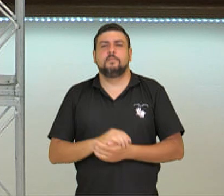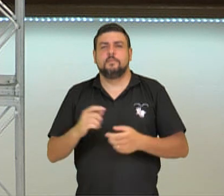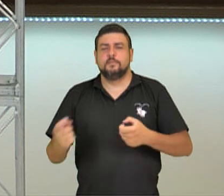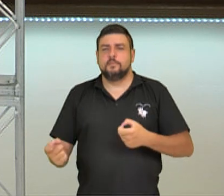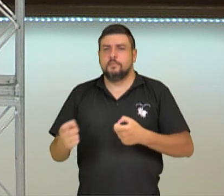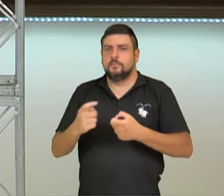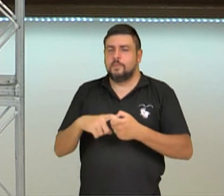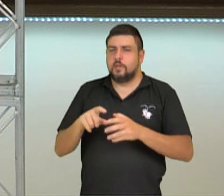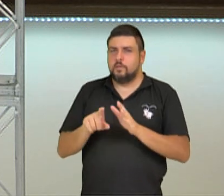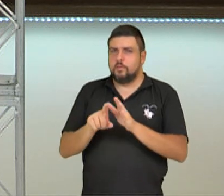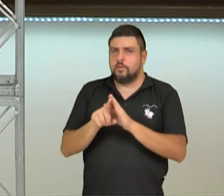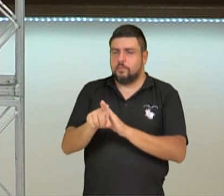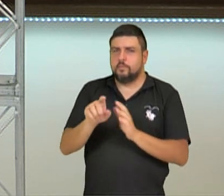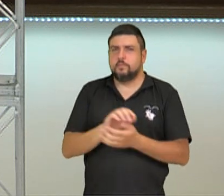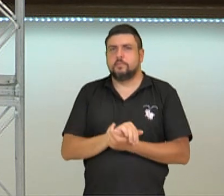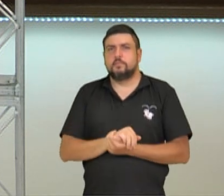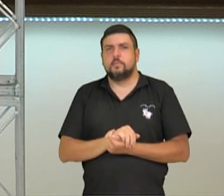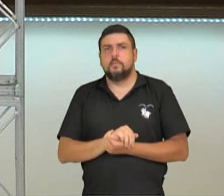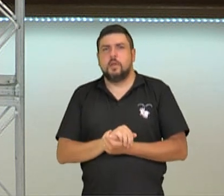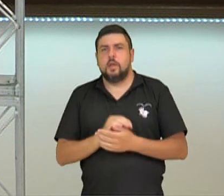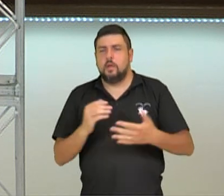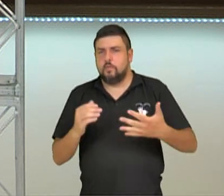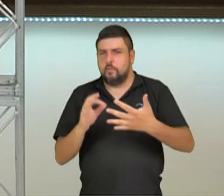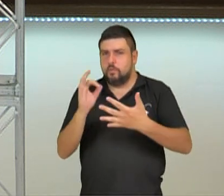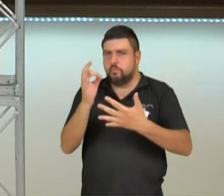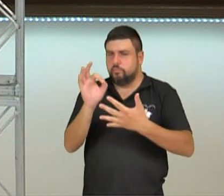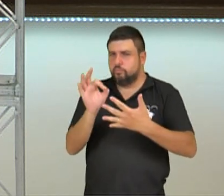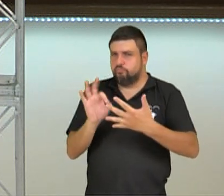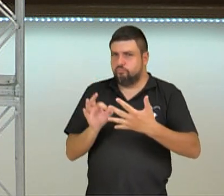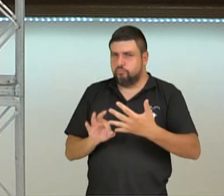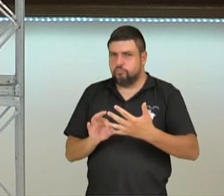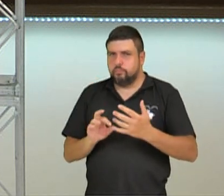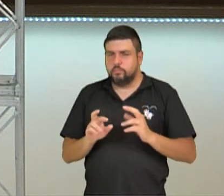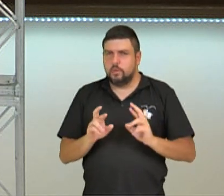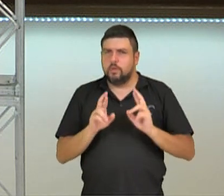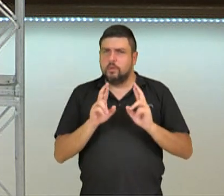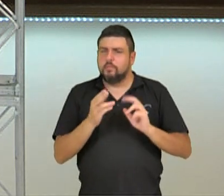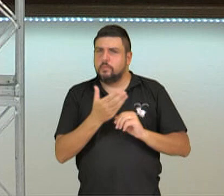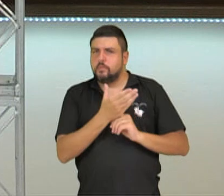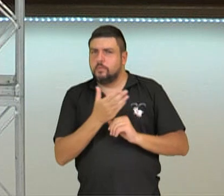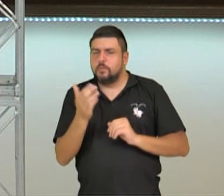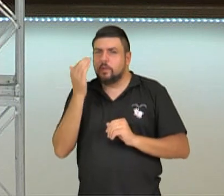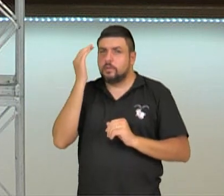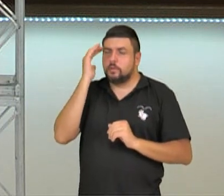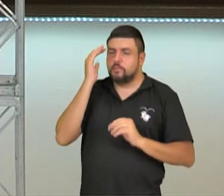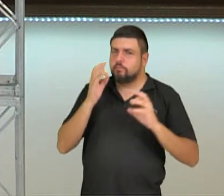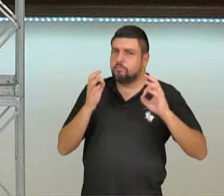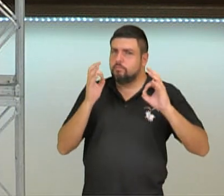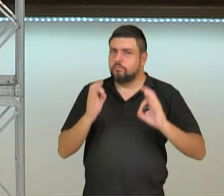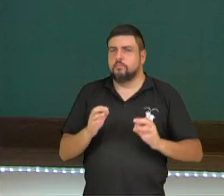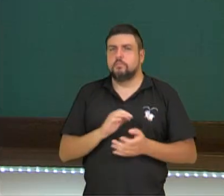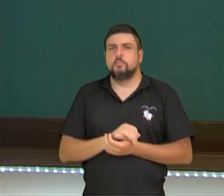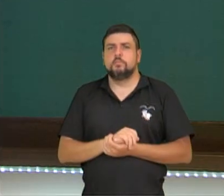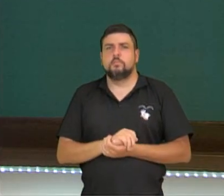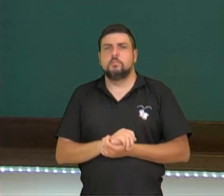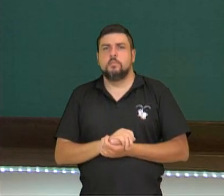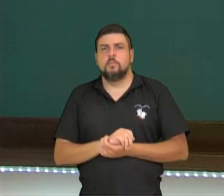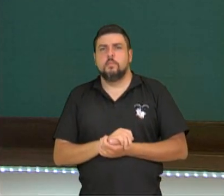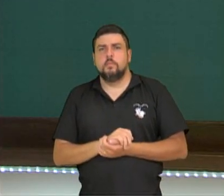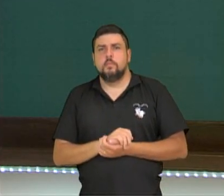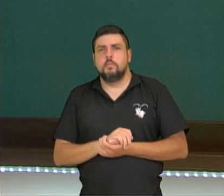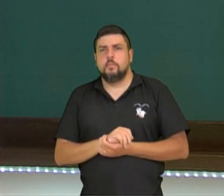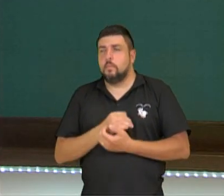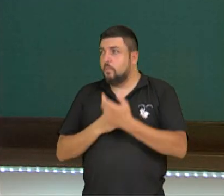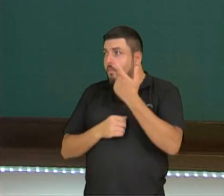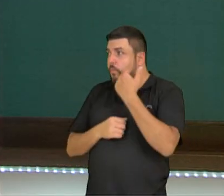Voltamos com a pergunta para corrigir juntos agora. Espero que vocês tenham entendido e respondido adequadamente. Dos itens